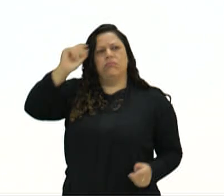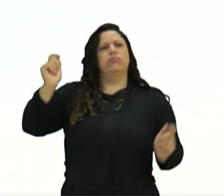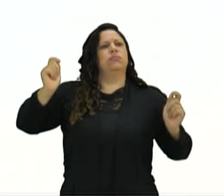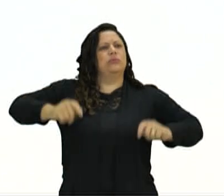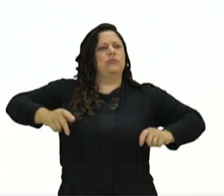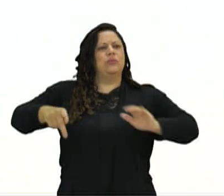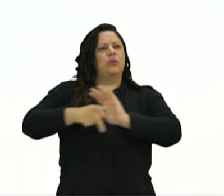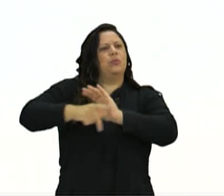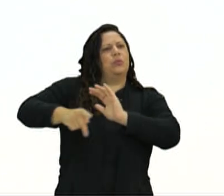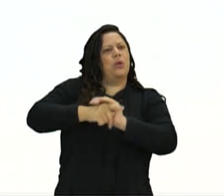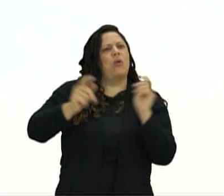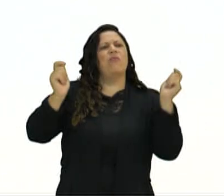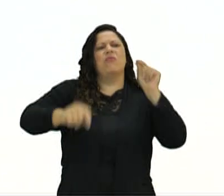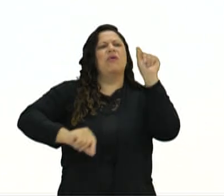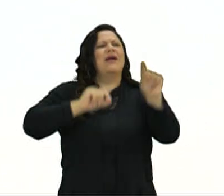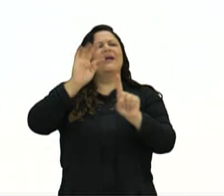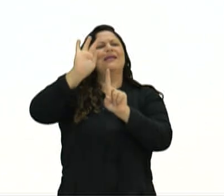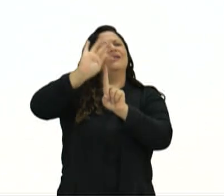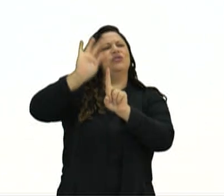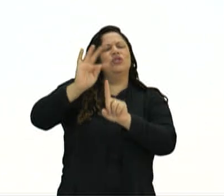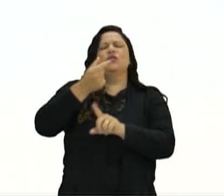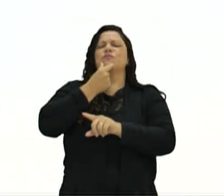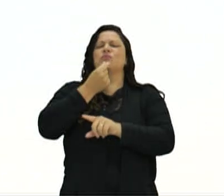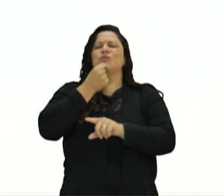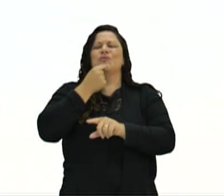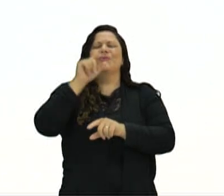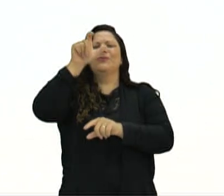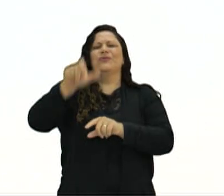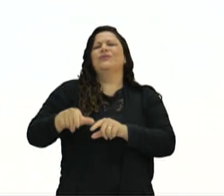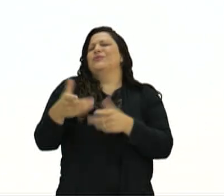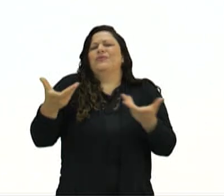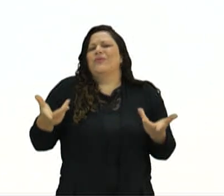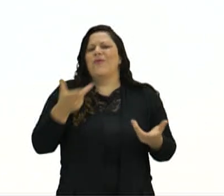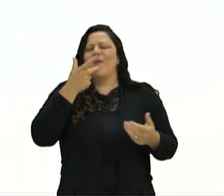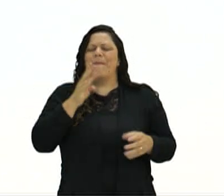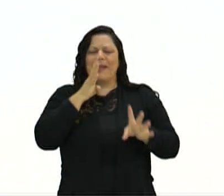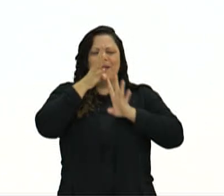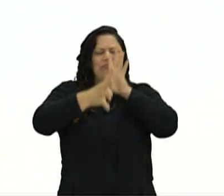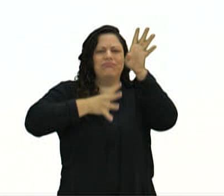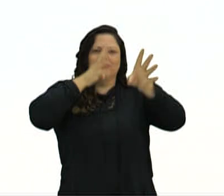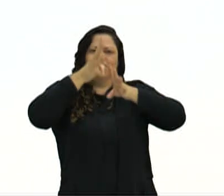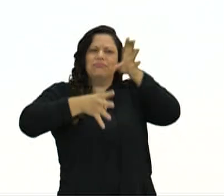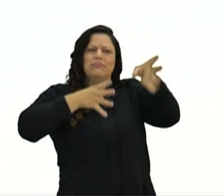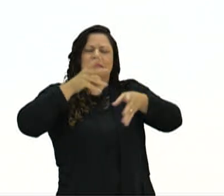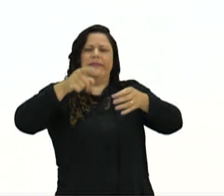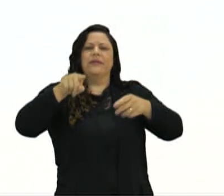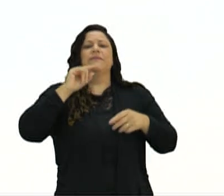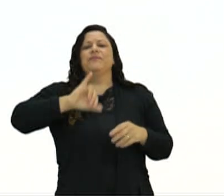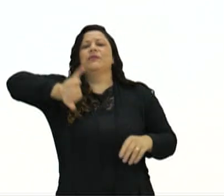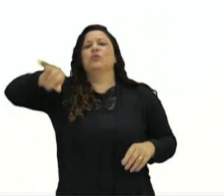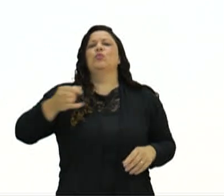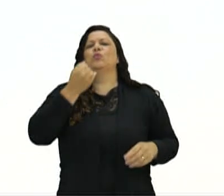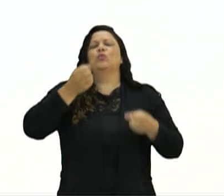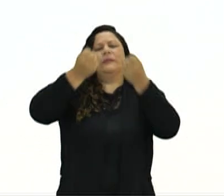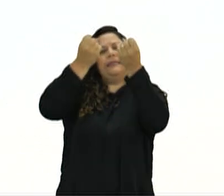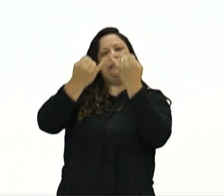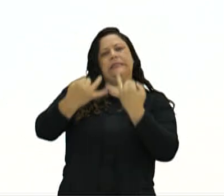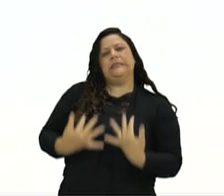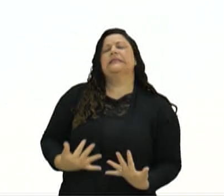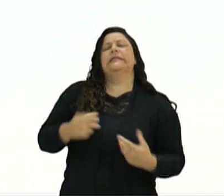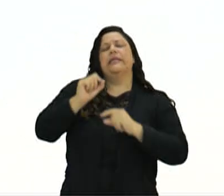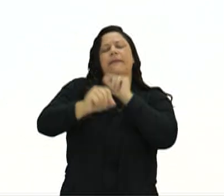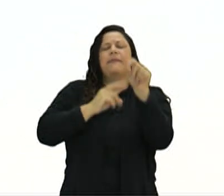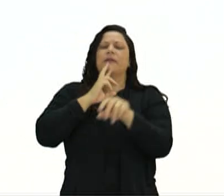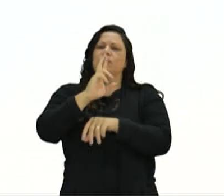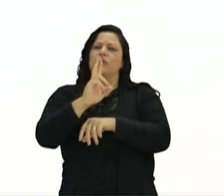voluptuoso. A que tipo de homem Montesquieu dirige esta crítica? Justifique a sua resposta a partir do